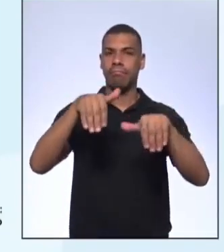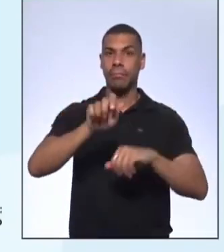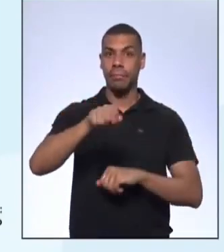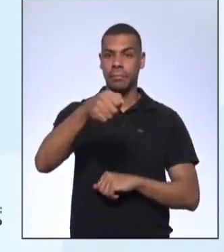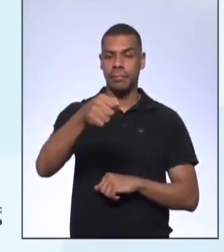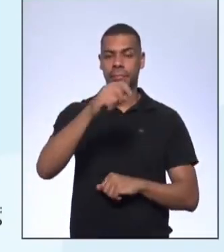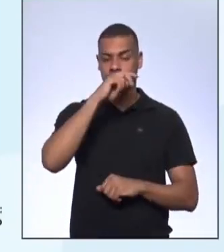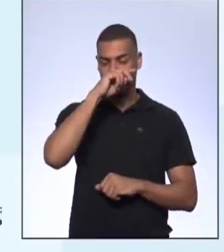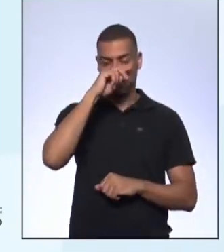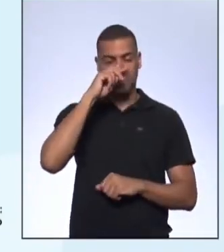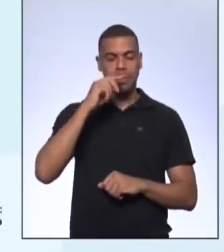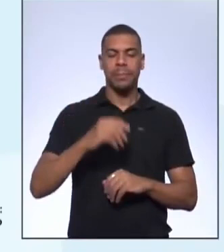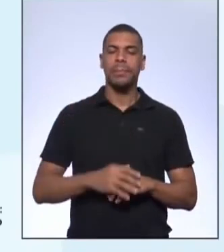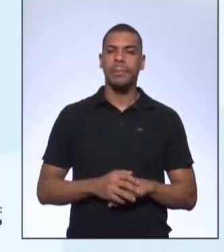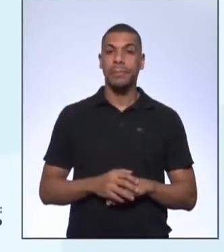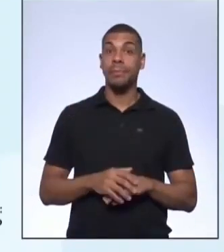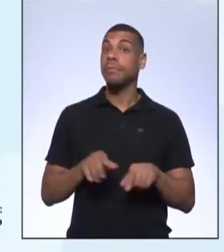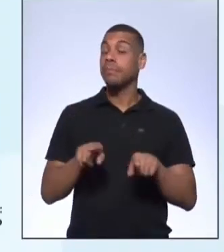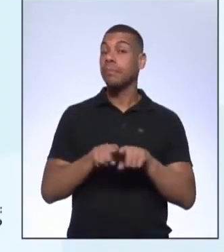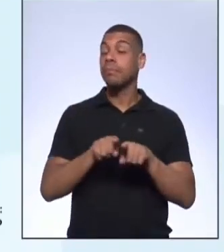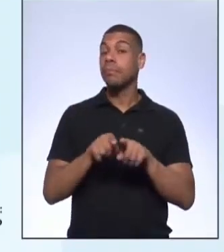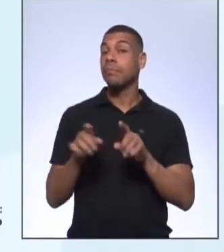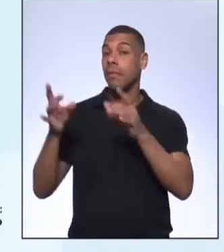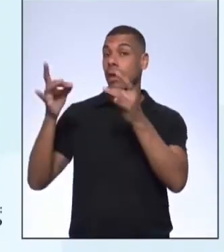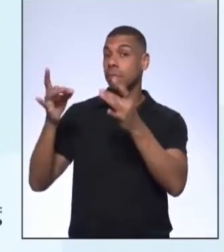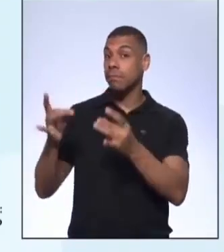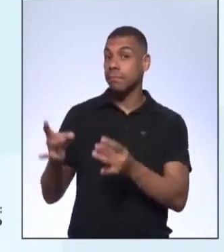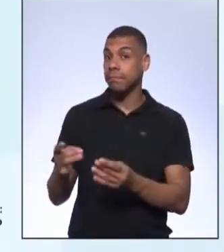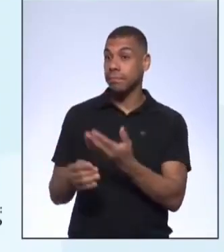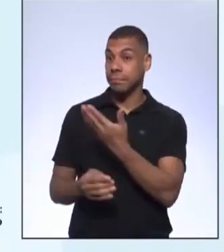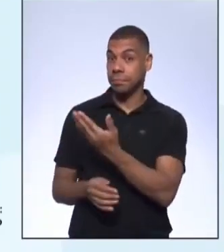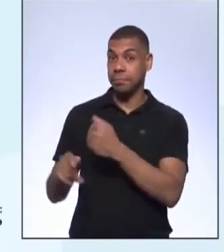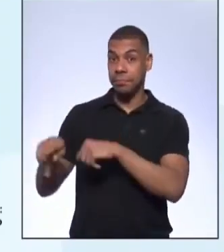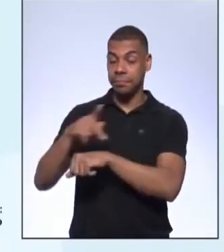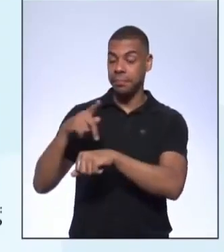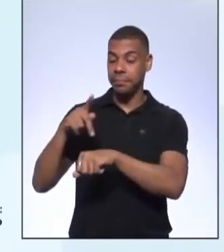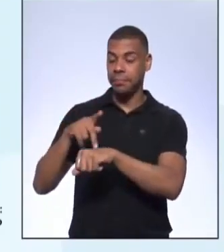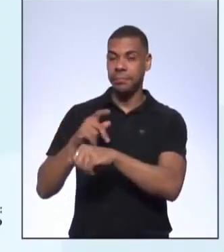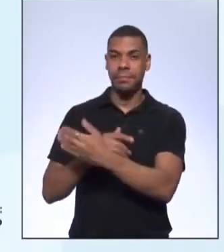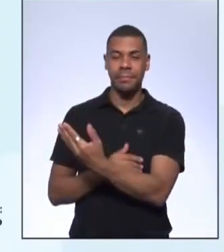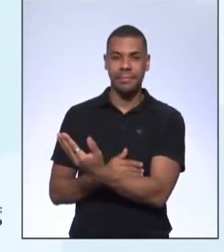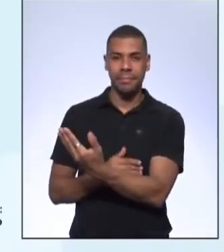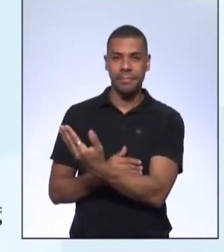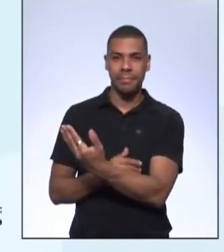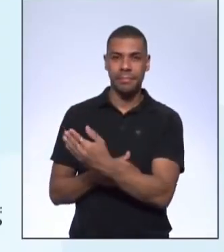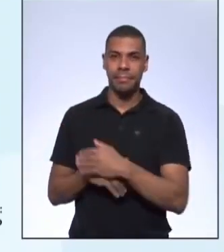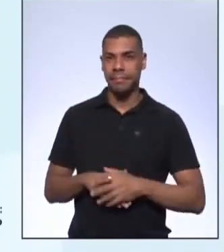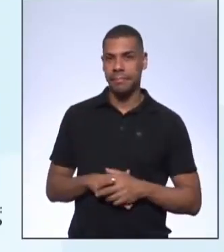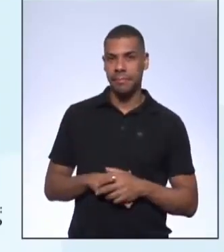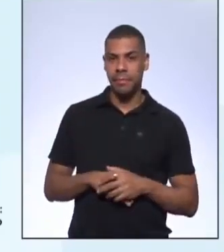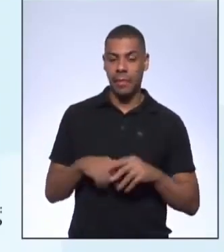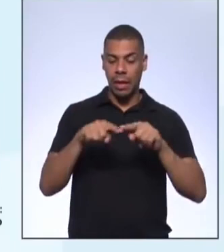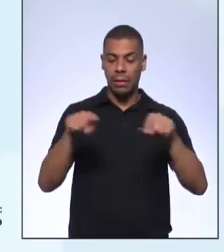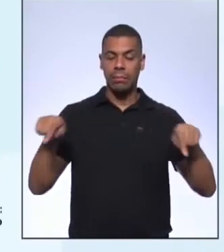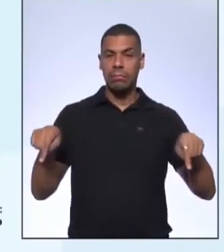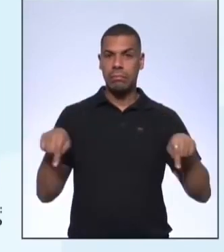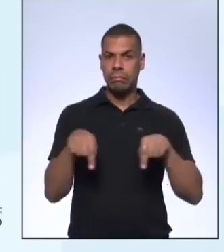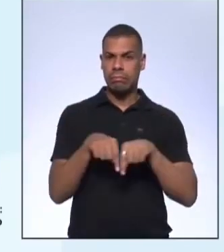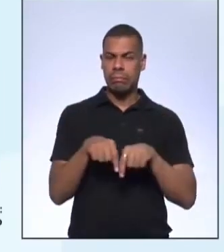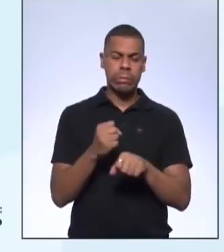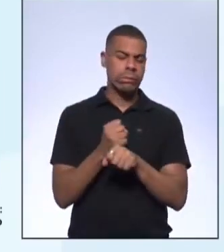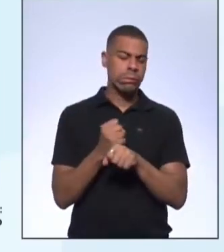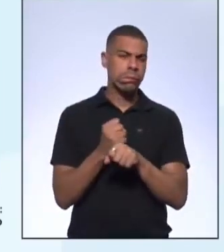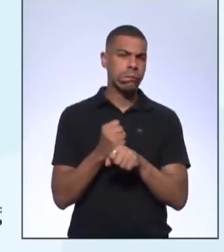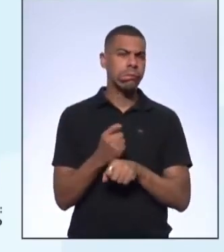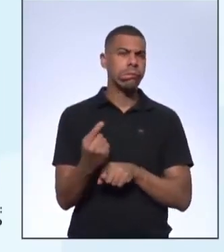Oceania e nós vamos trabalhar especificamente com o país da Austrália, né? Então, o seu território é ocupado há muito